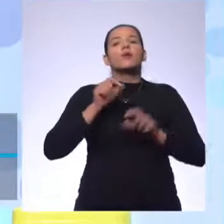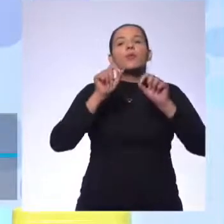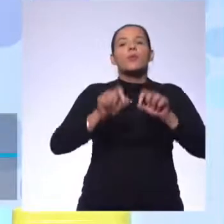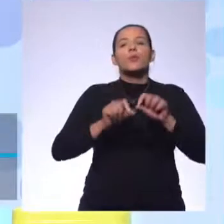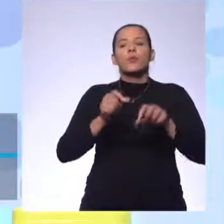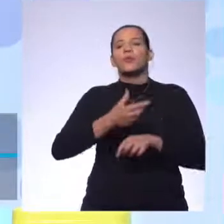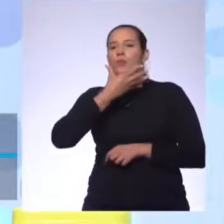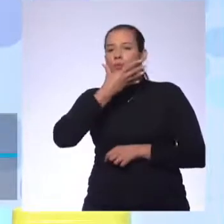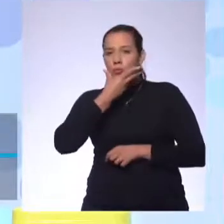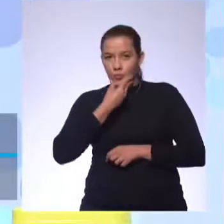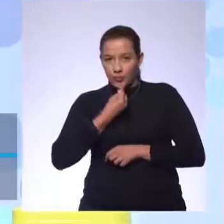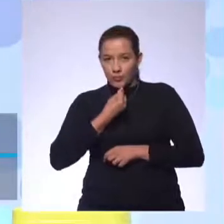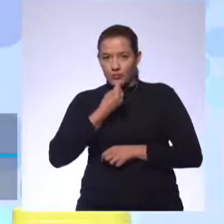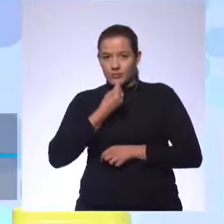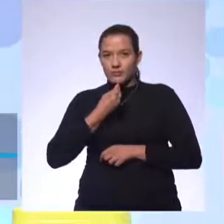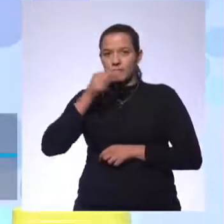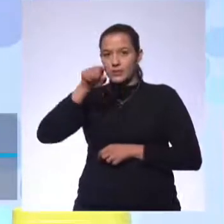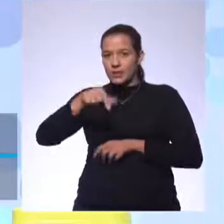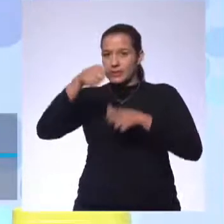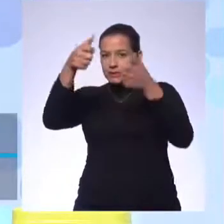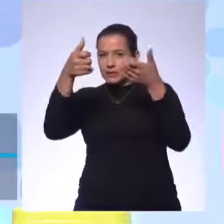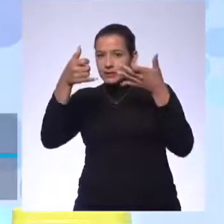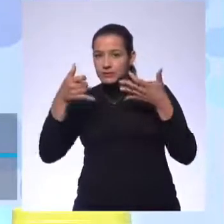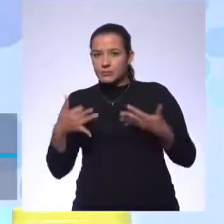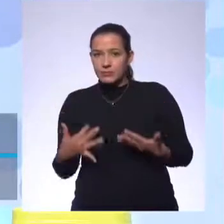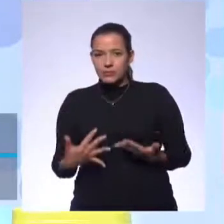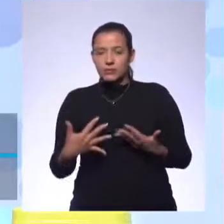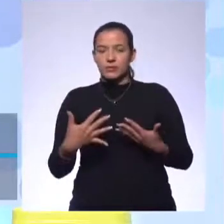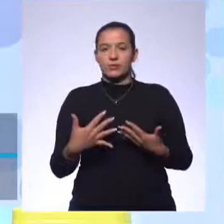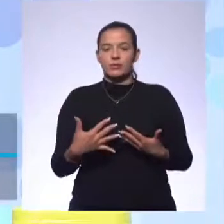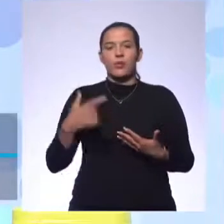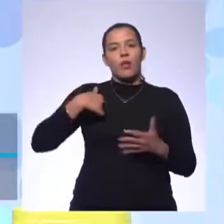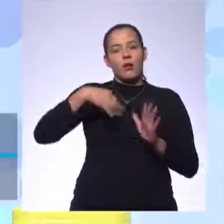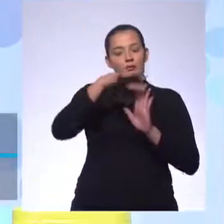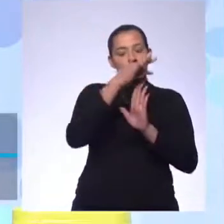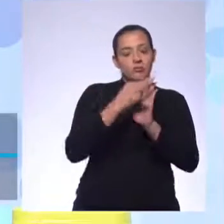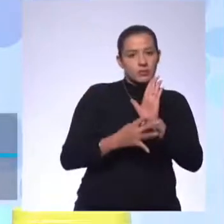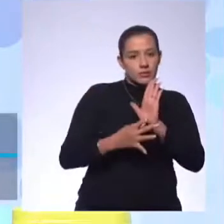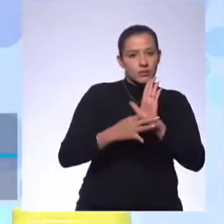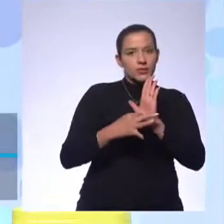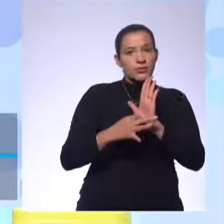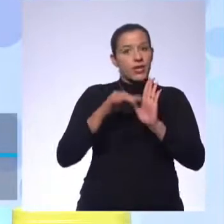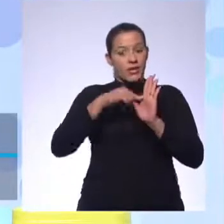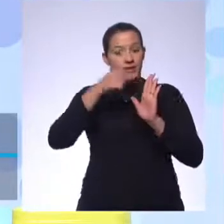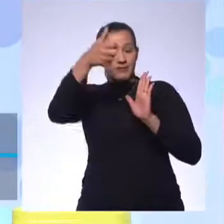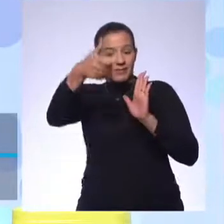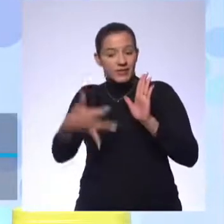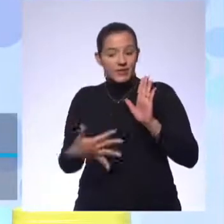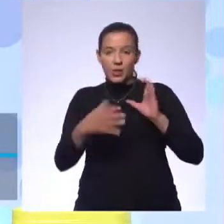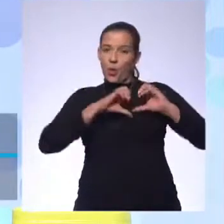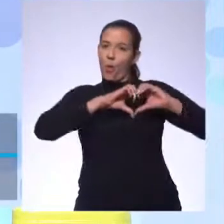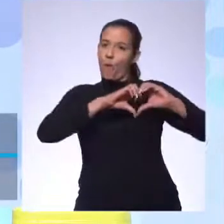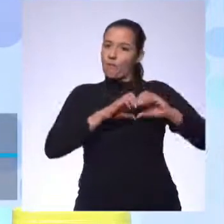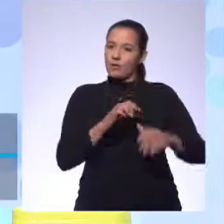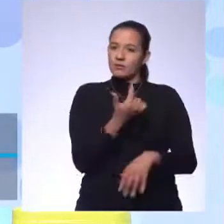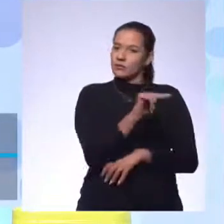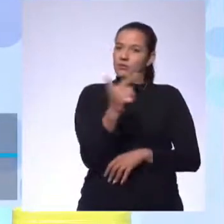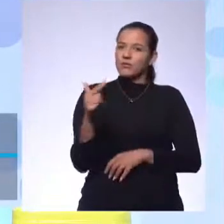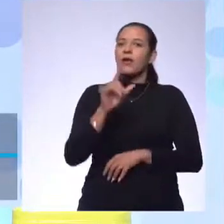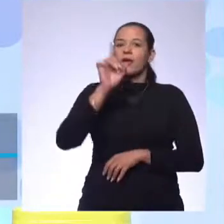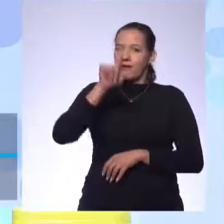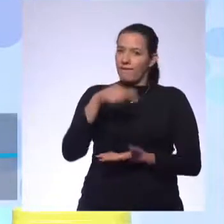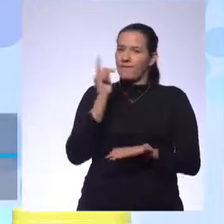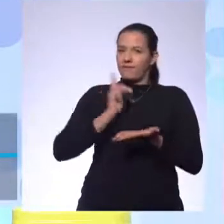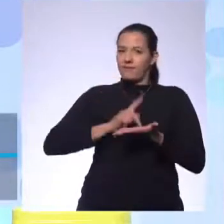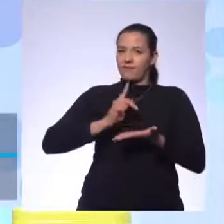ele está escrevendo um texto, fala, isso aqui não é romance, é verdade. É verdade,